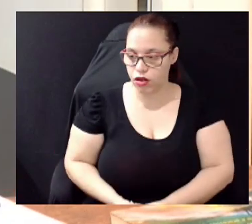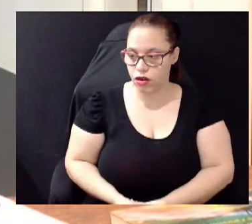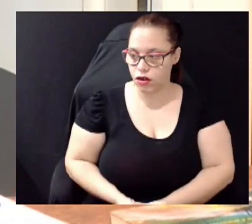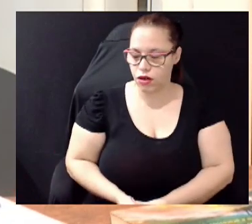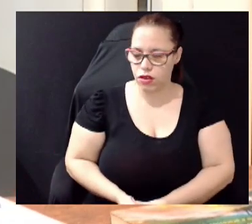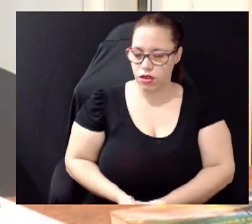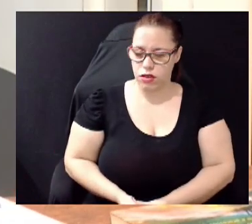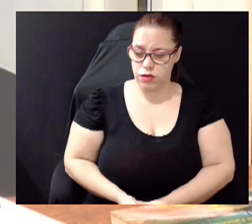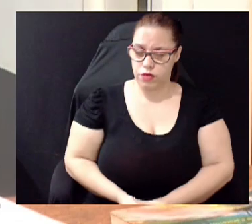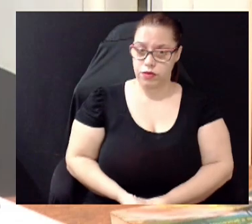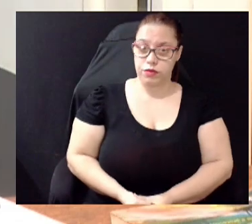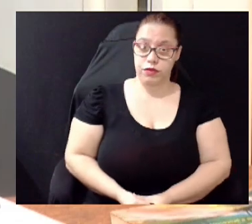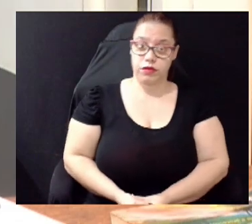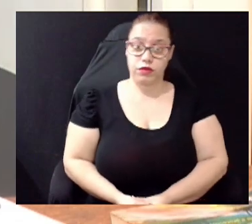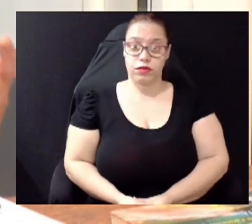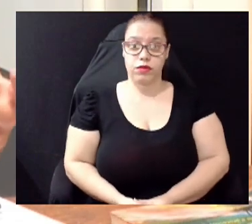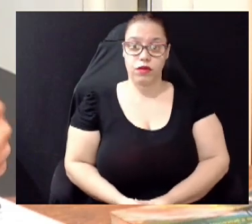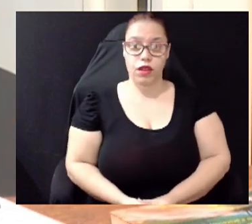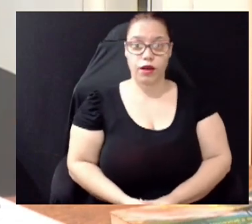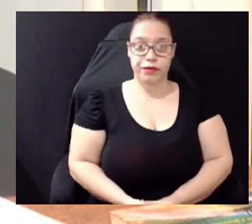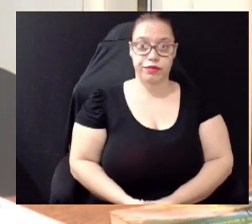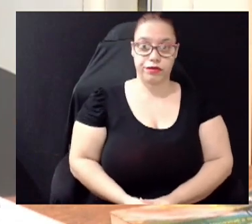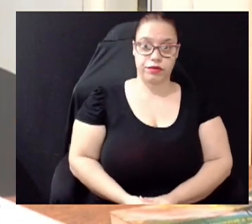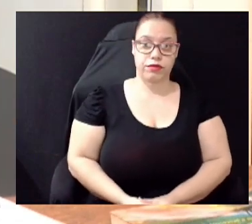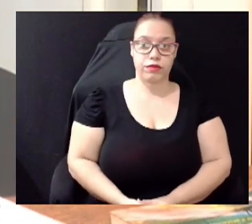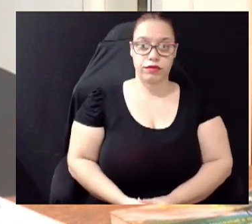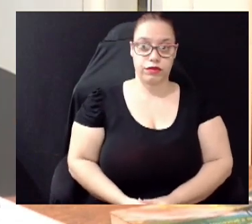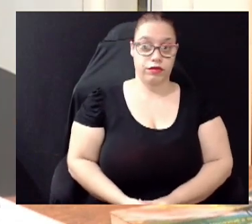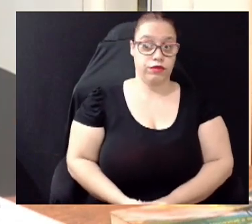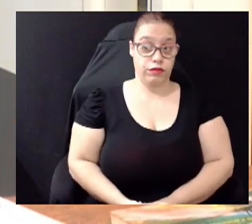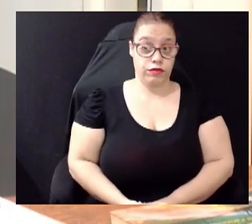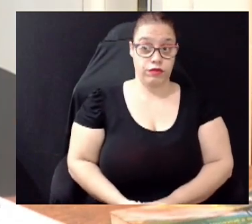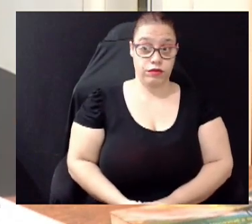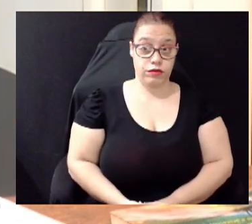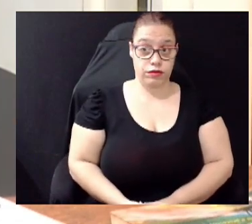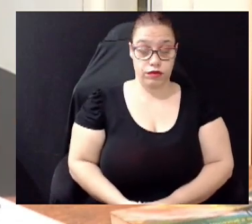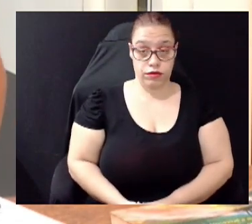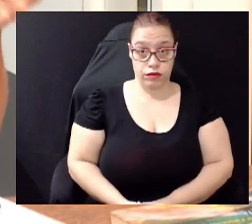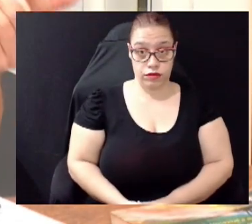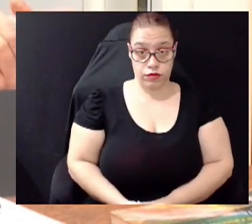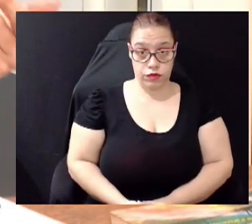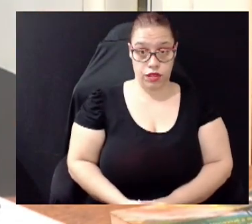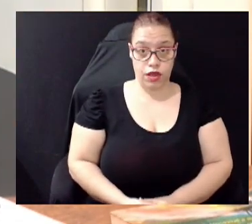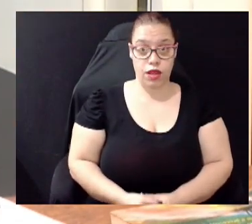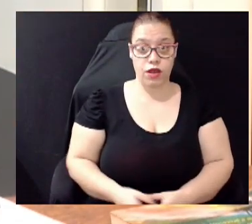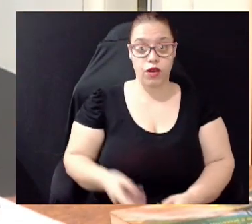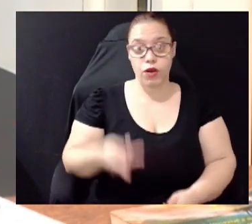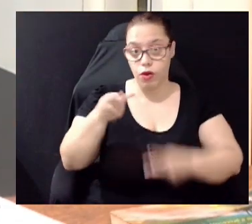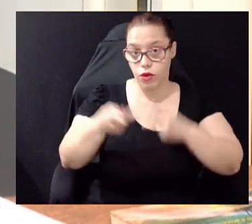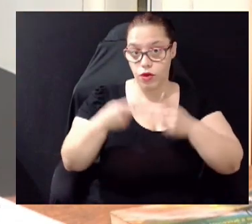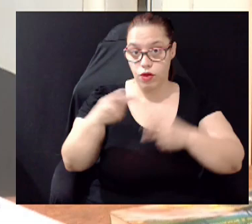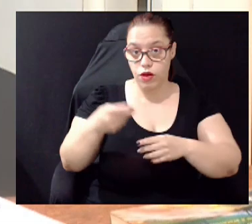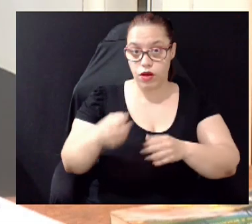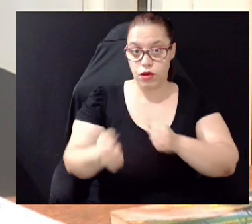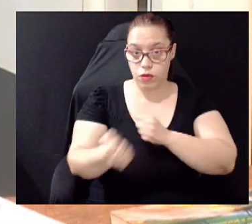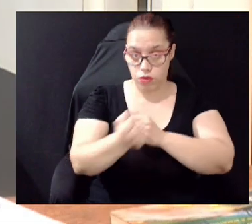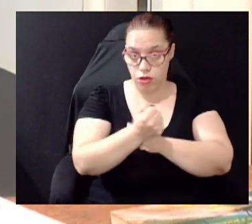E a orientação dela também, eu tinha orientado a pedir a medida protetiva, e aí ela virou para a mulher e disse